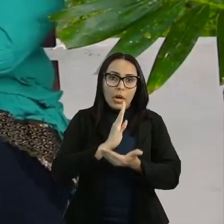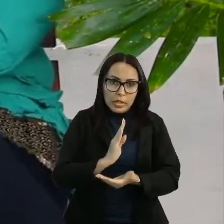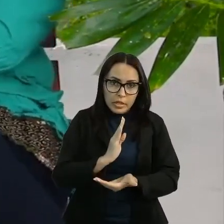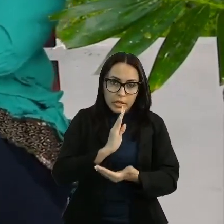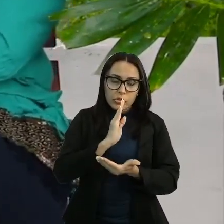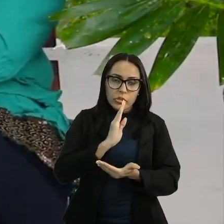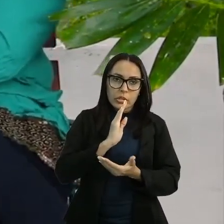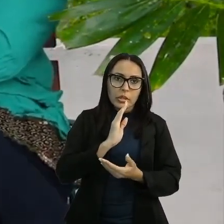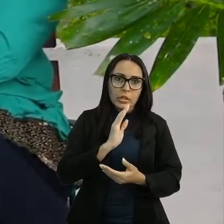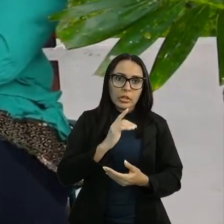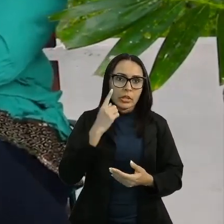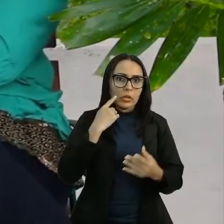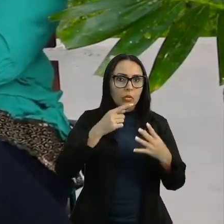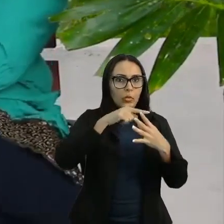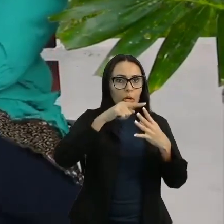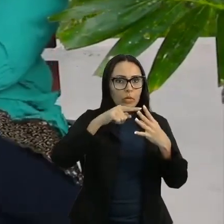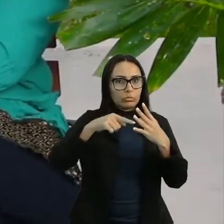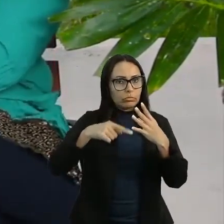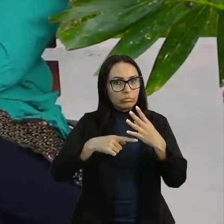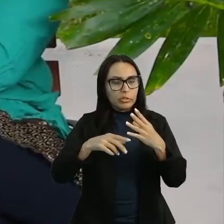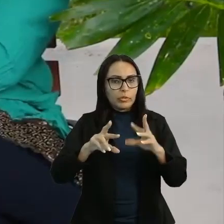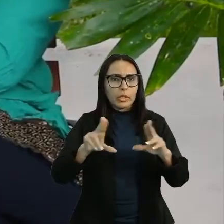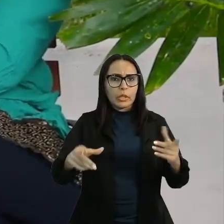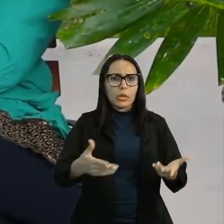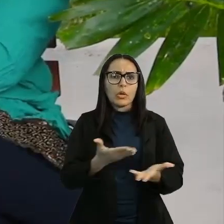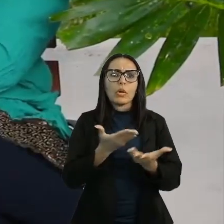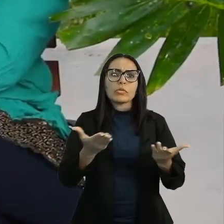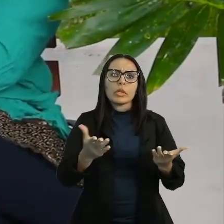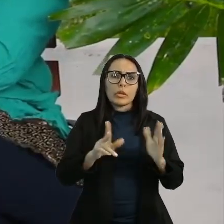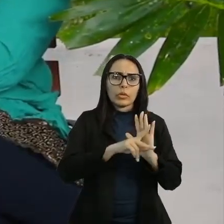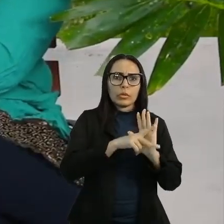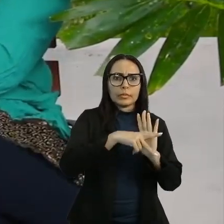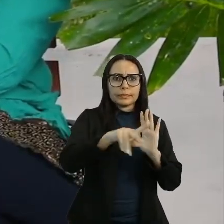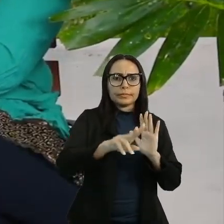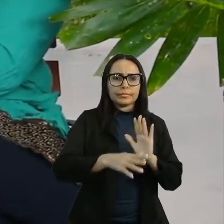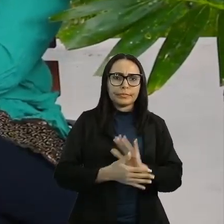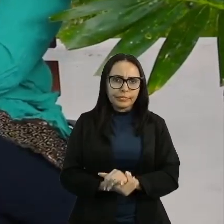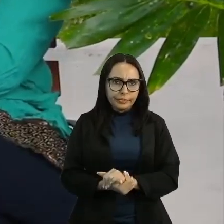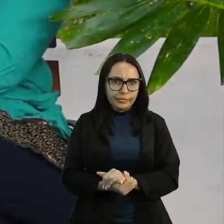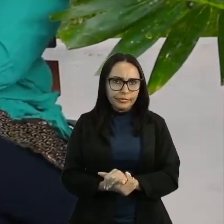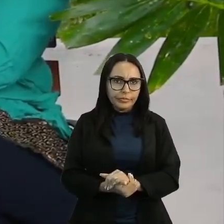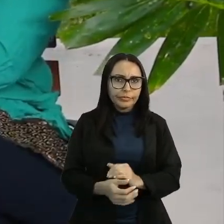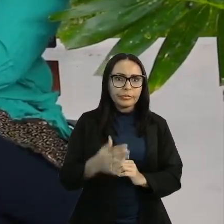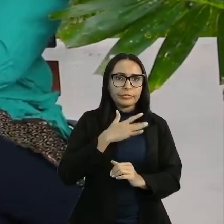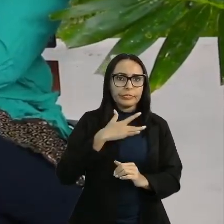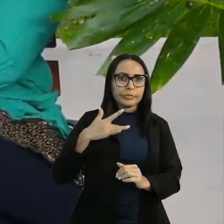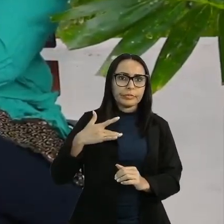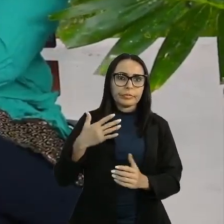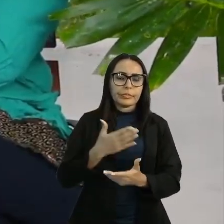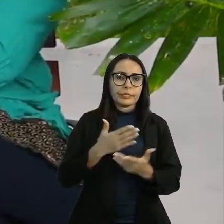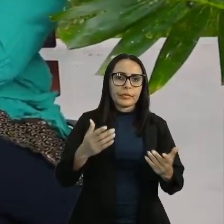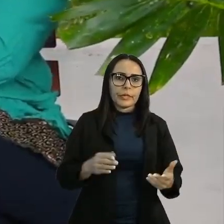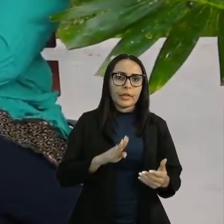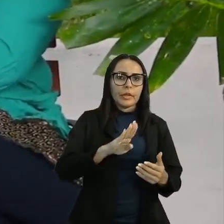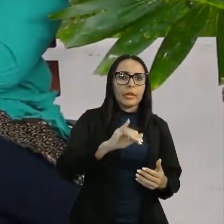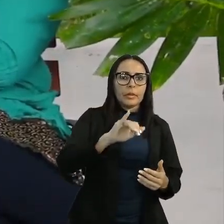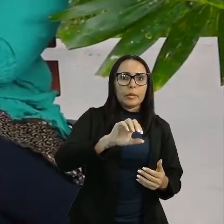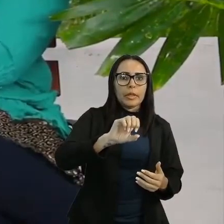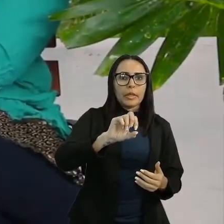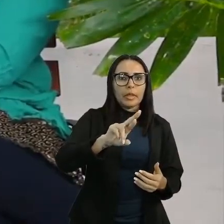ser humano, de se questionar quanto à filosofia ou quanto ao futuro? Sim, é normal, eu acho que, como uma opinião